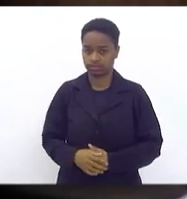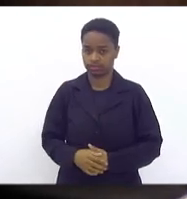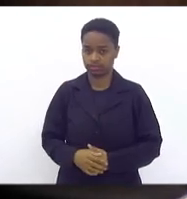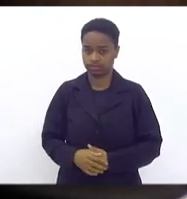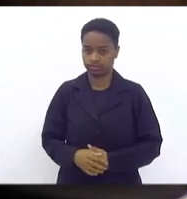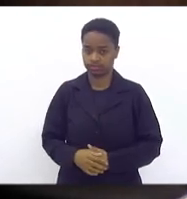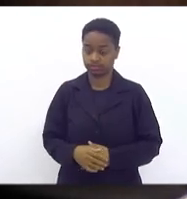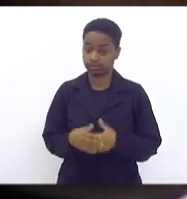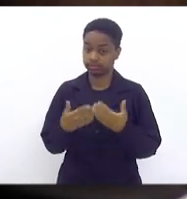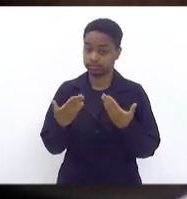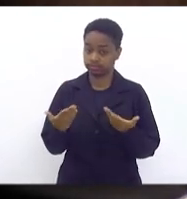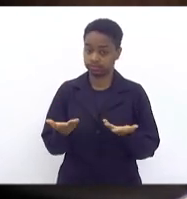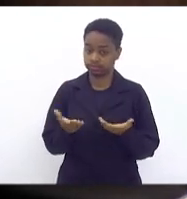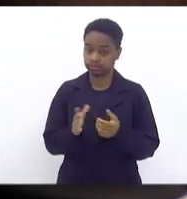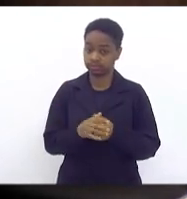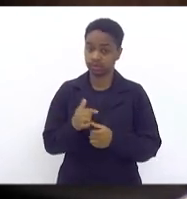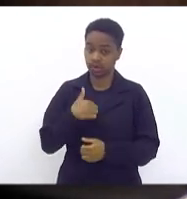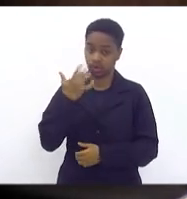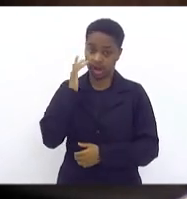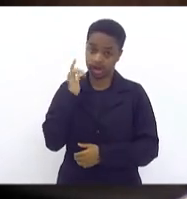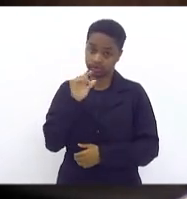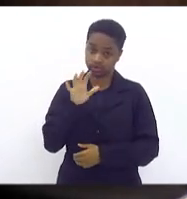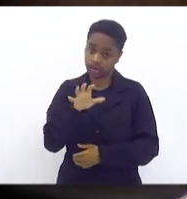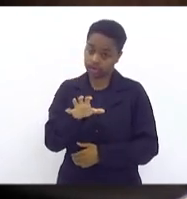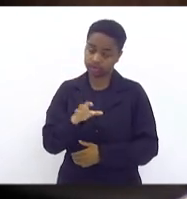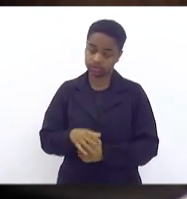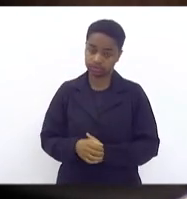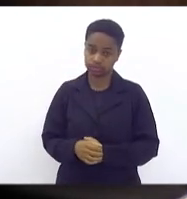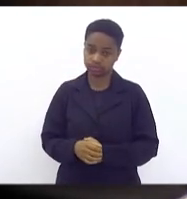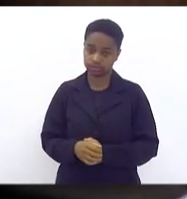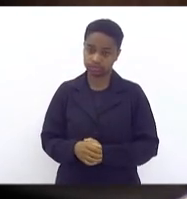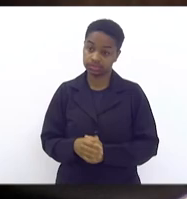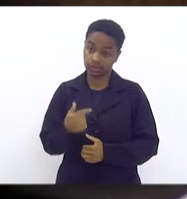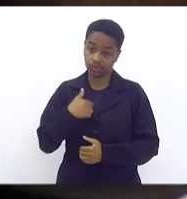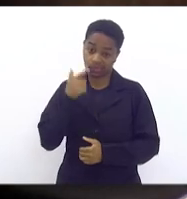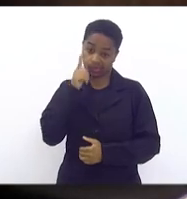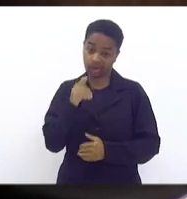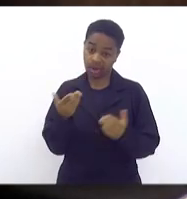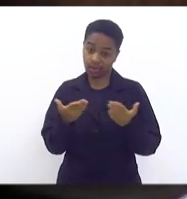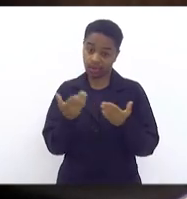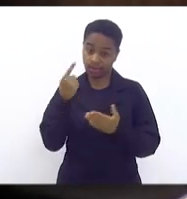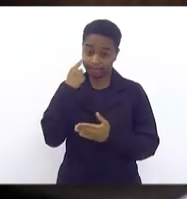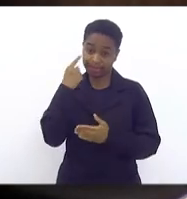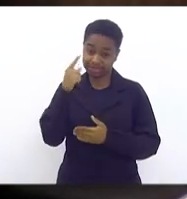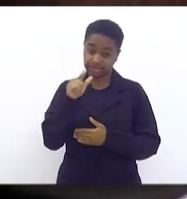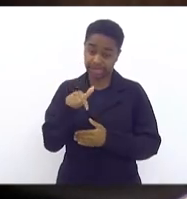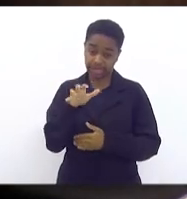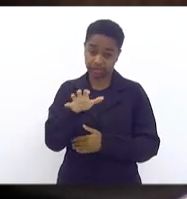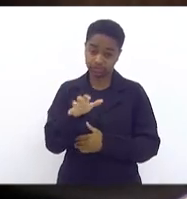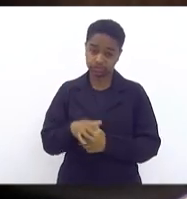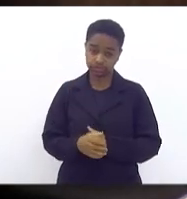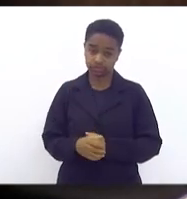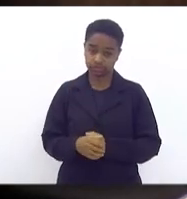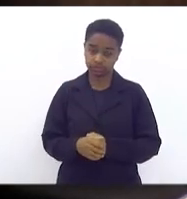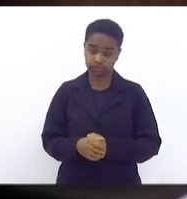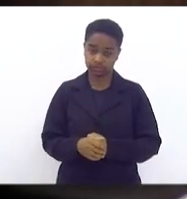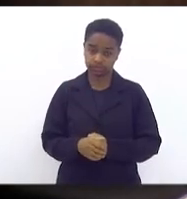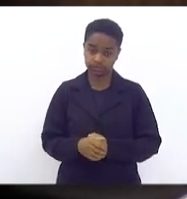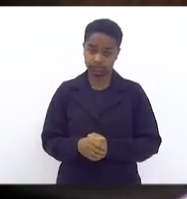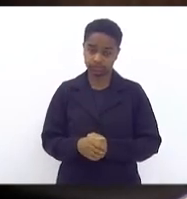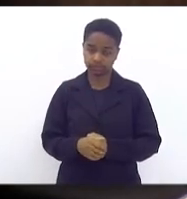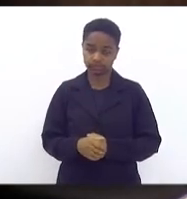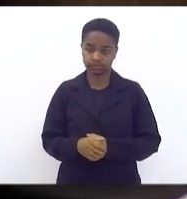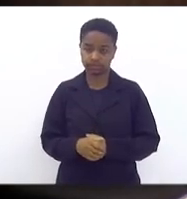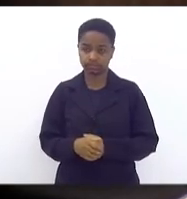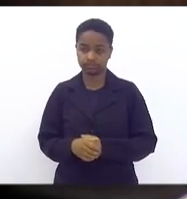então eu acho que é um começo eu acho que daquilo que eu consigo pensar aqui de de pronto eu acho que é é um começo